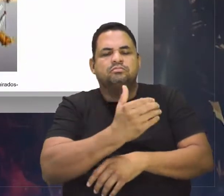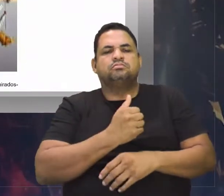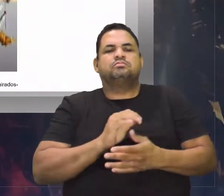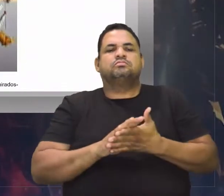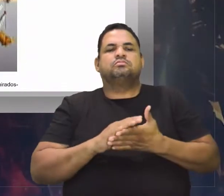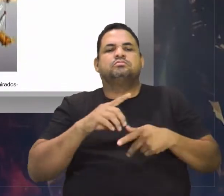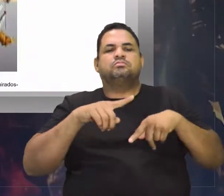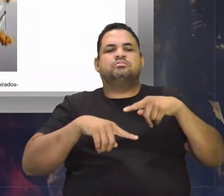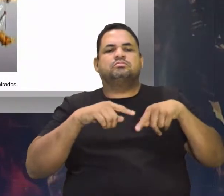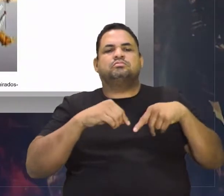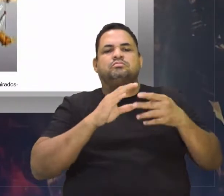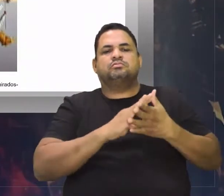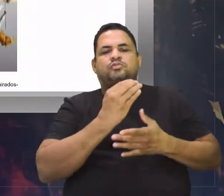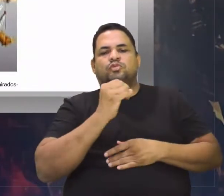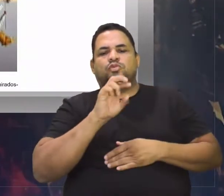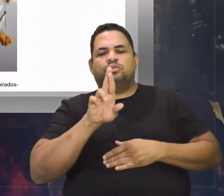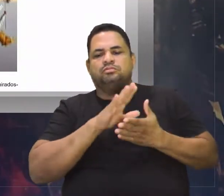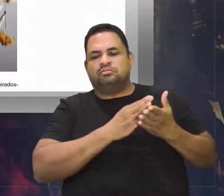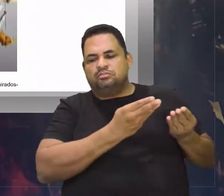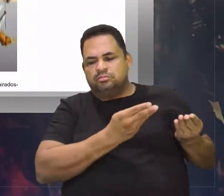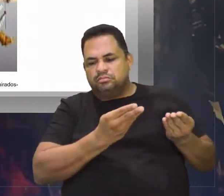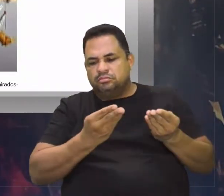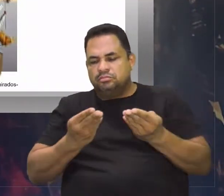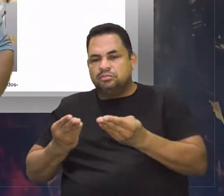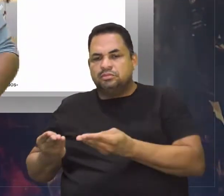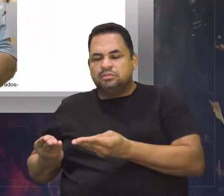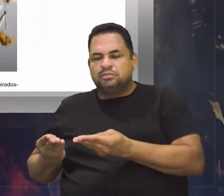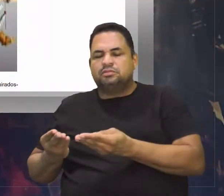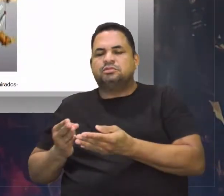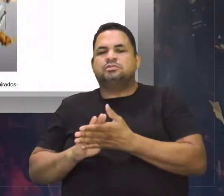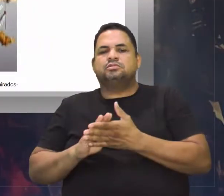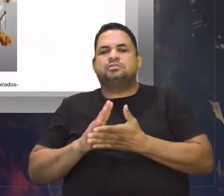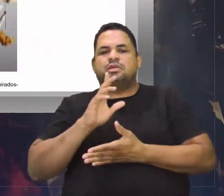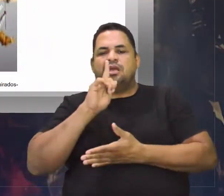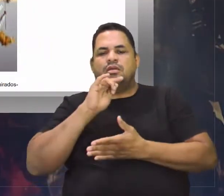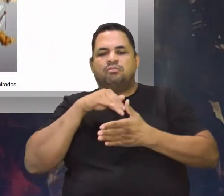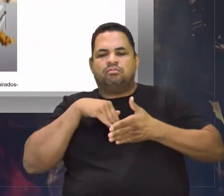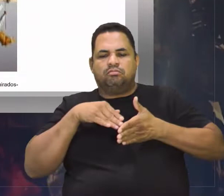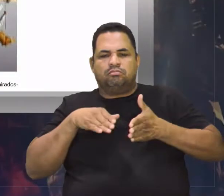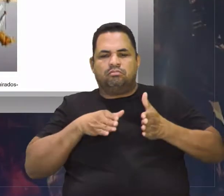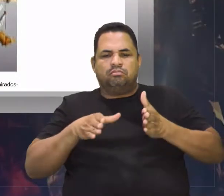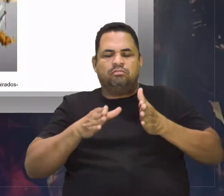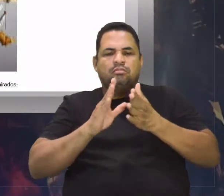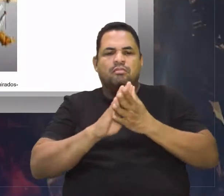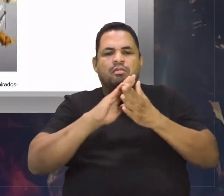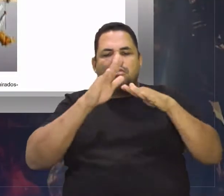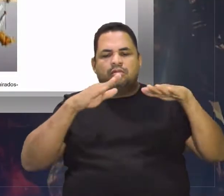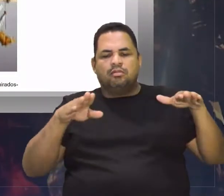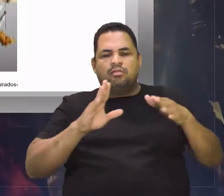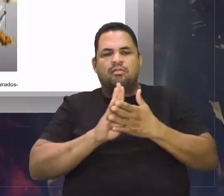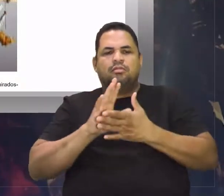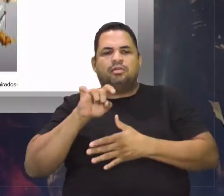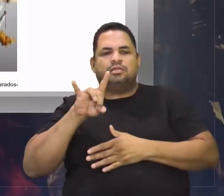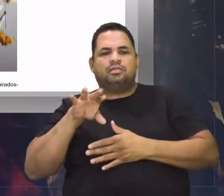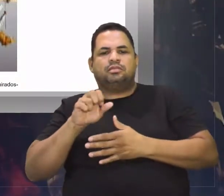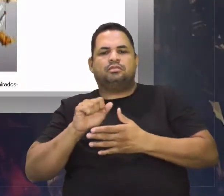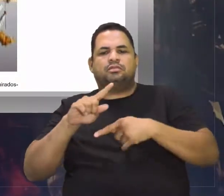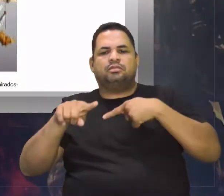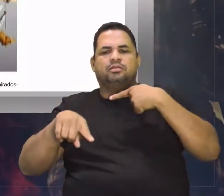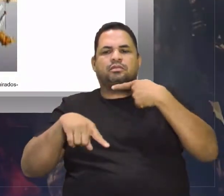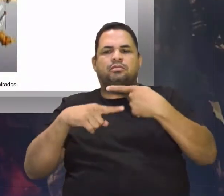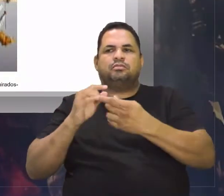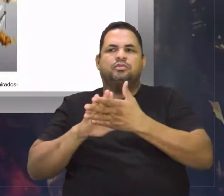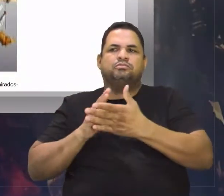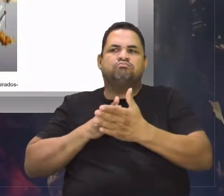e traziam para o mar Mediterrâneo. Chegando no mar Mediterrâneo, ia para a Península Itálica e de lá ganhava a